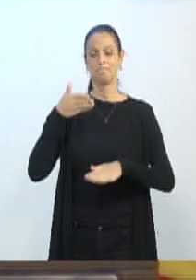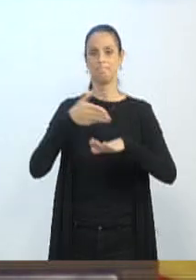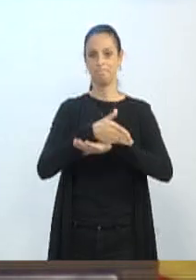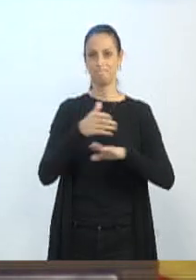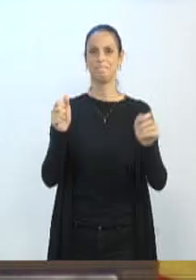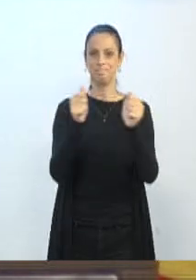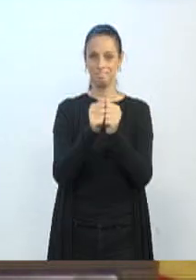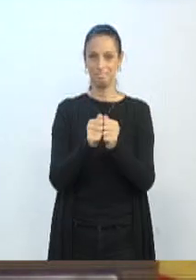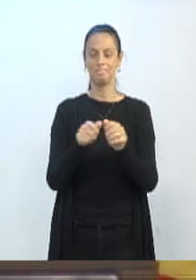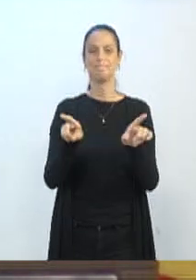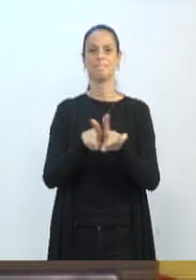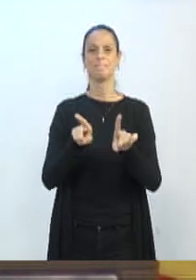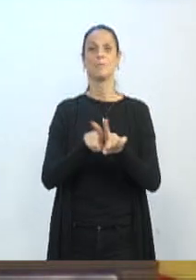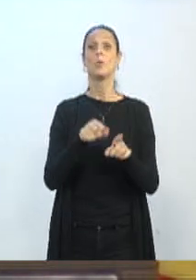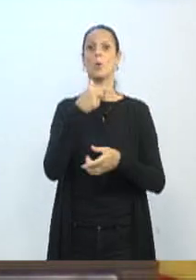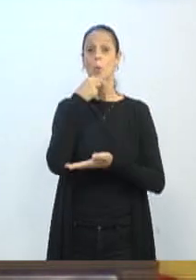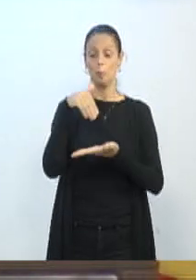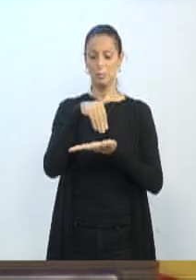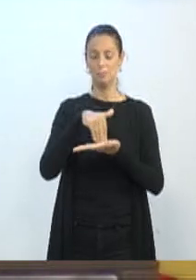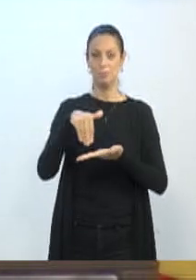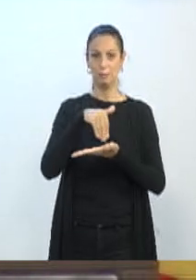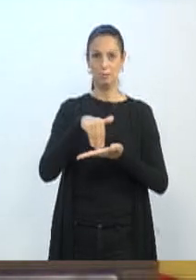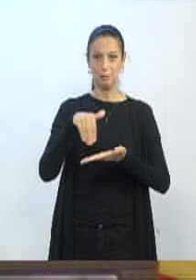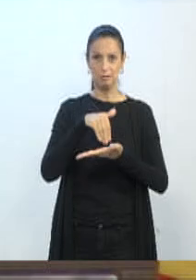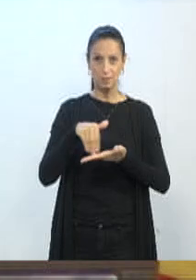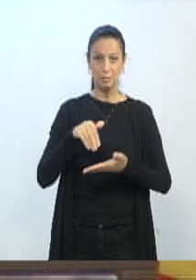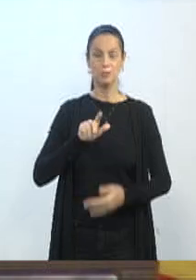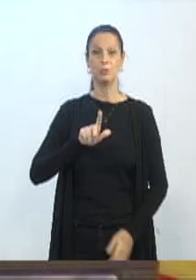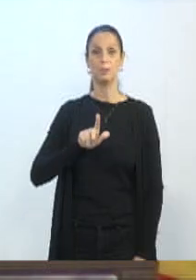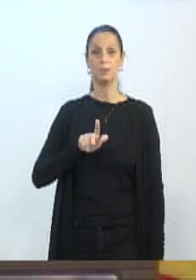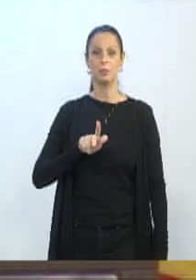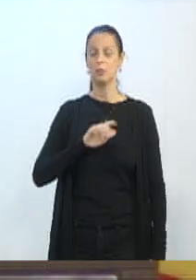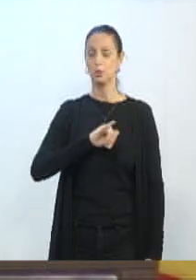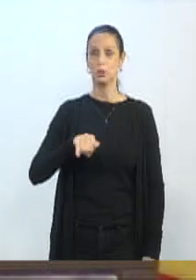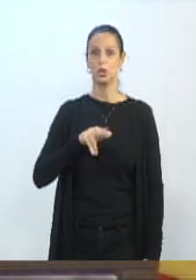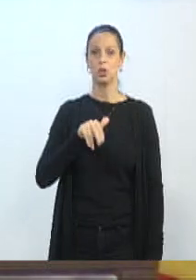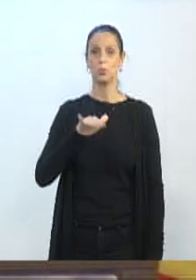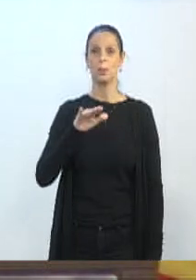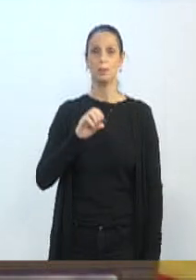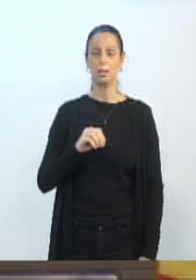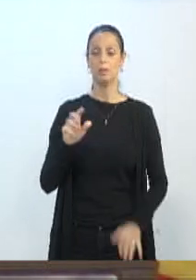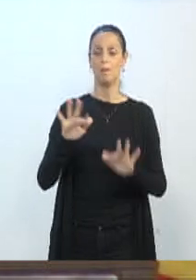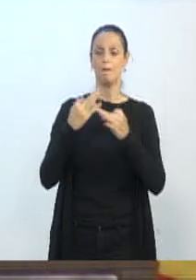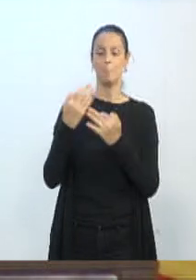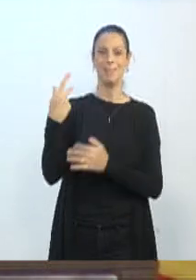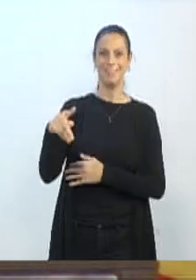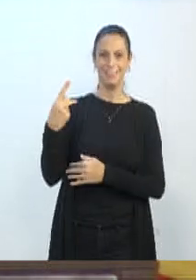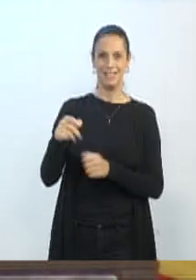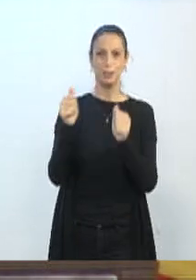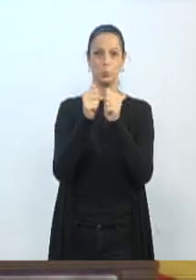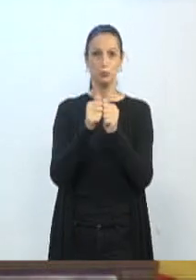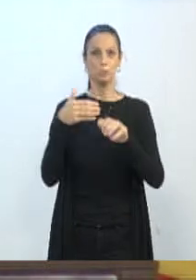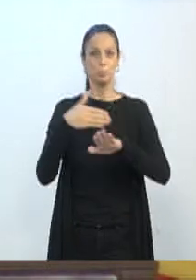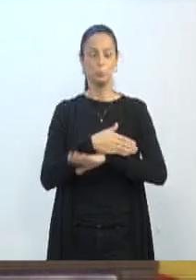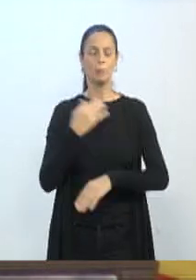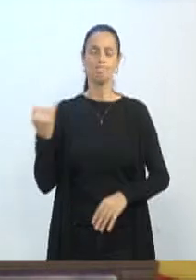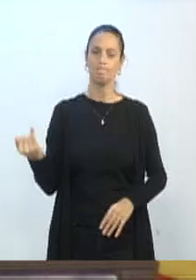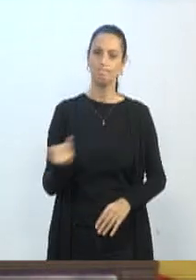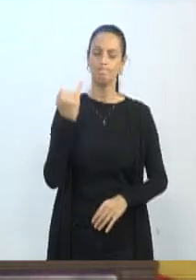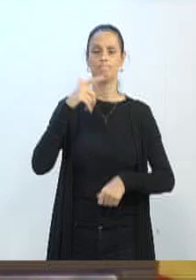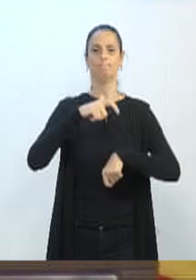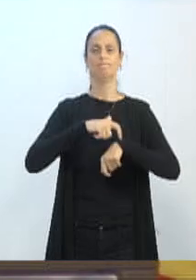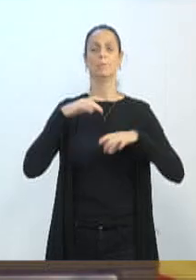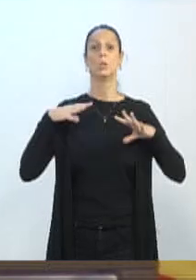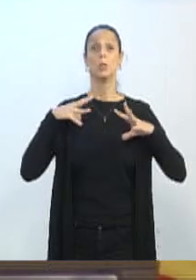também do secretário do distrito Juliano com a sua família um momento importante que todos